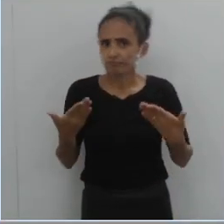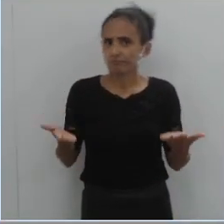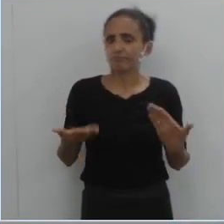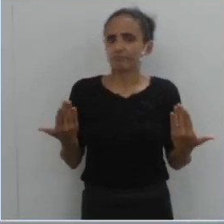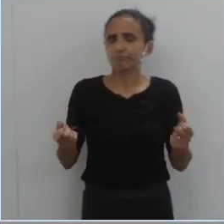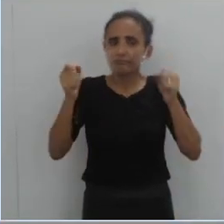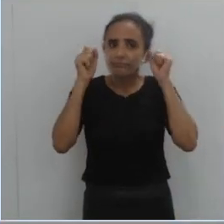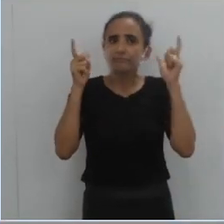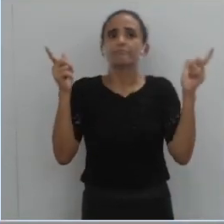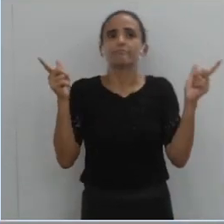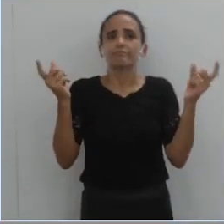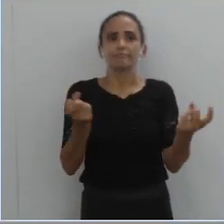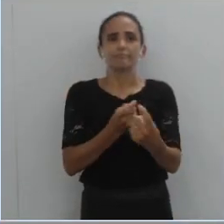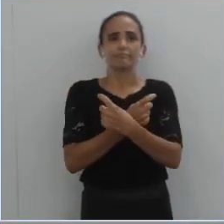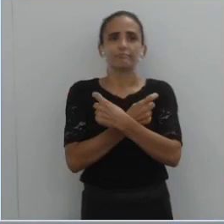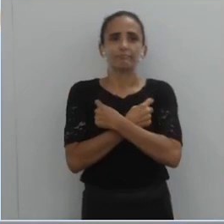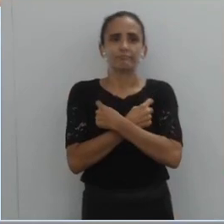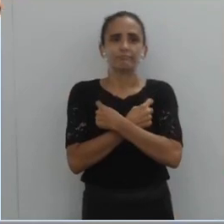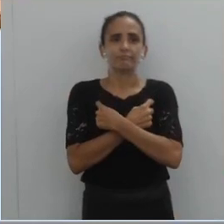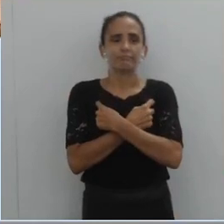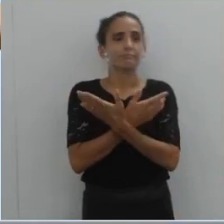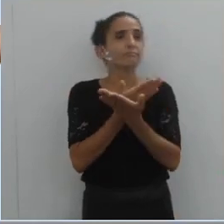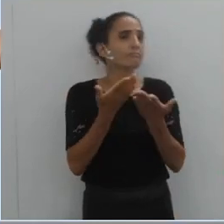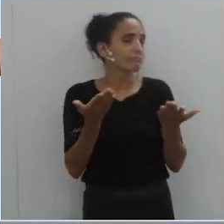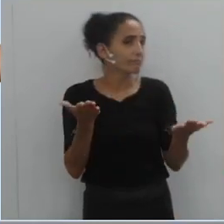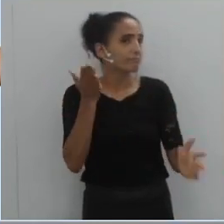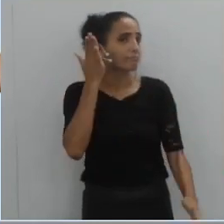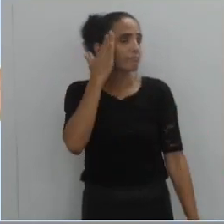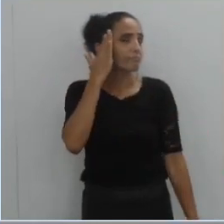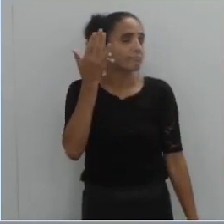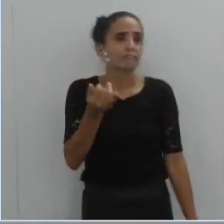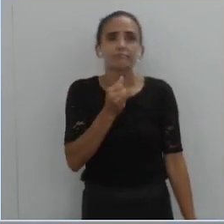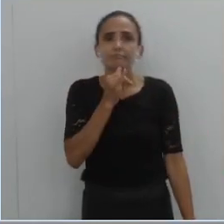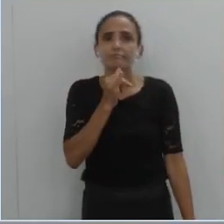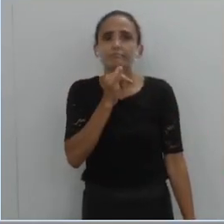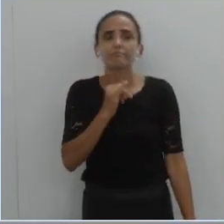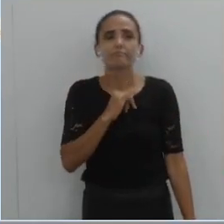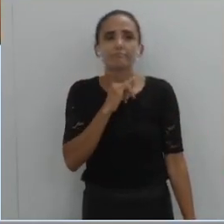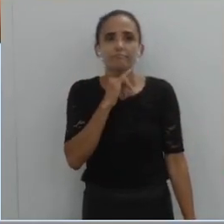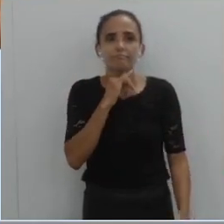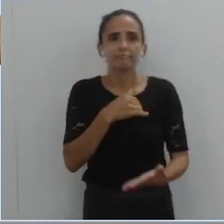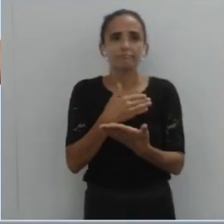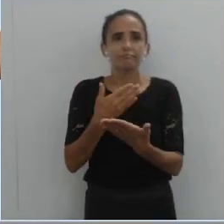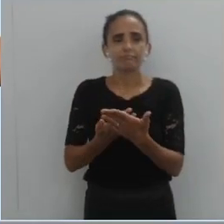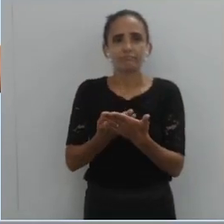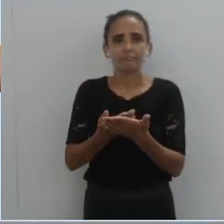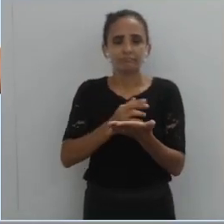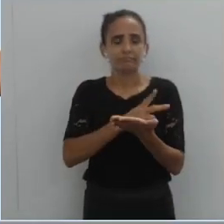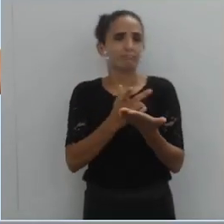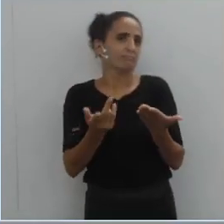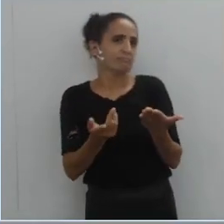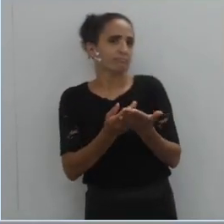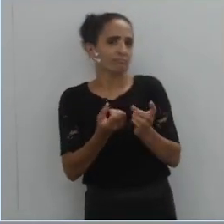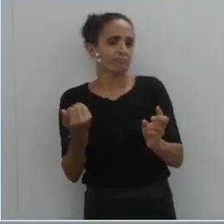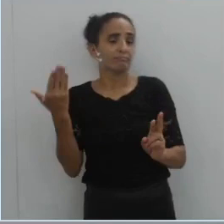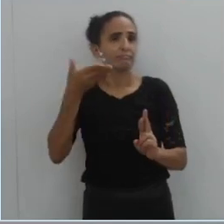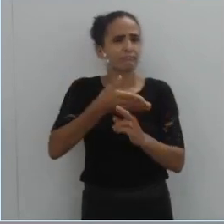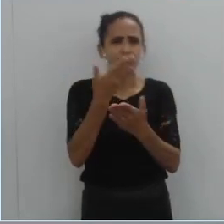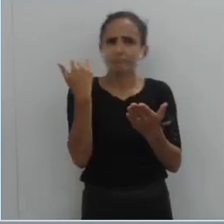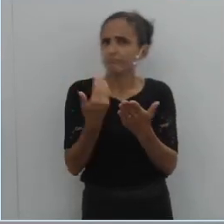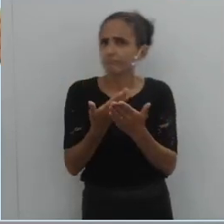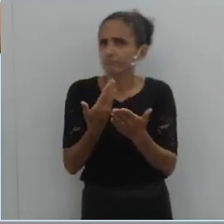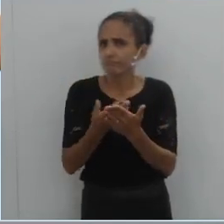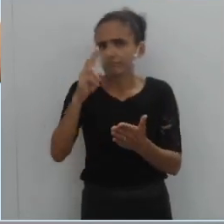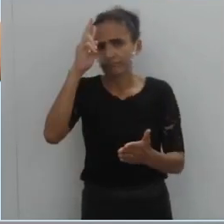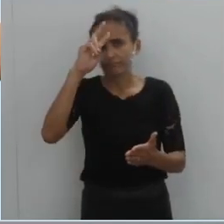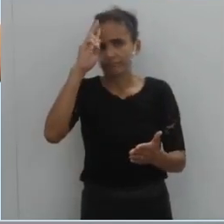É o faraó. Quem pode me dizer, por exemplo, quem foram as figuras da Mesopotâmia que você estudou?